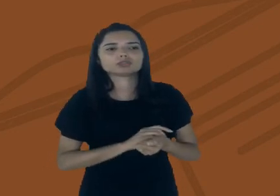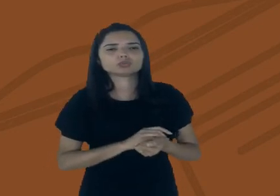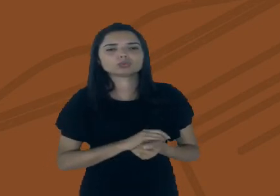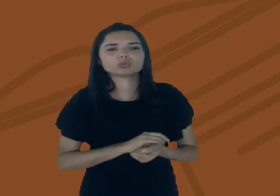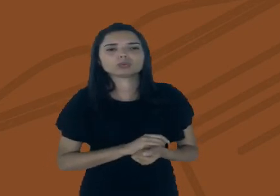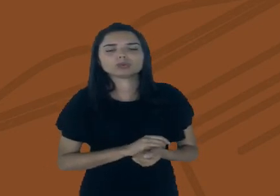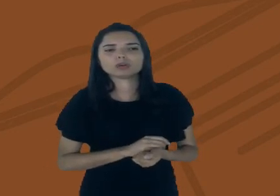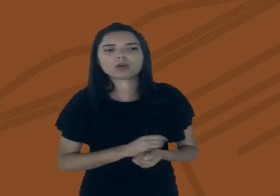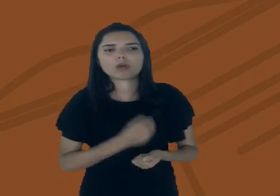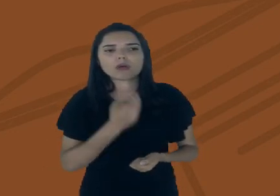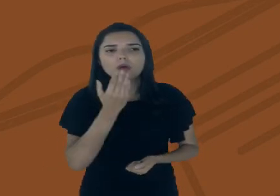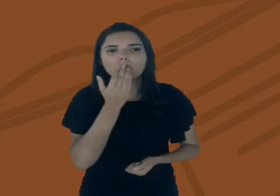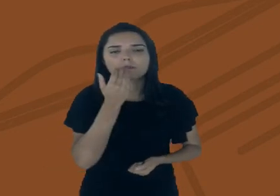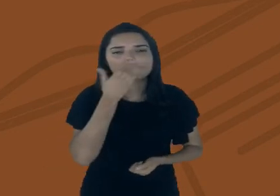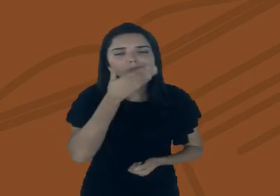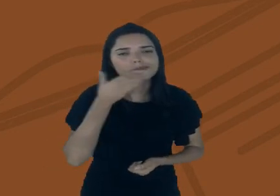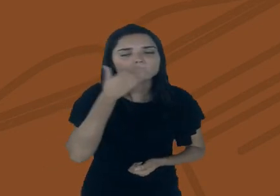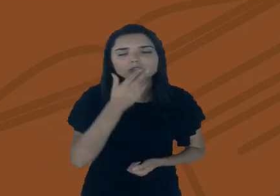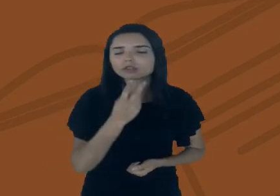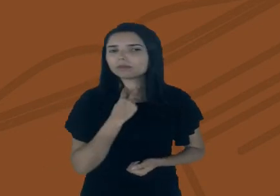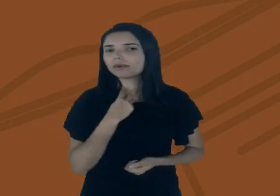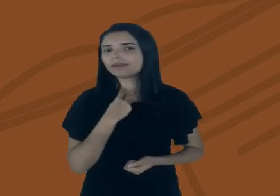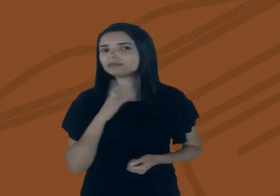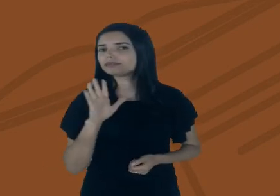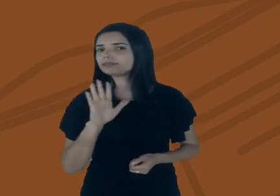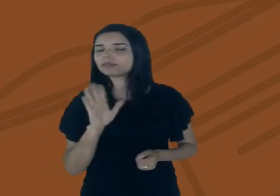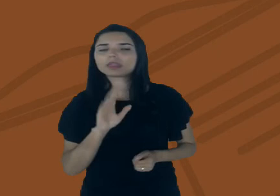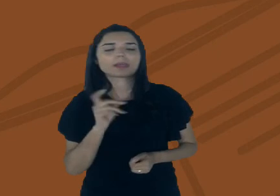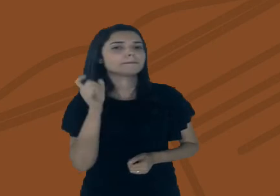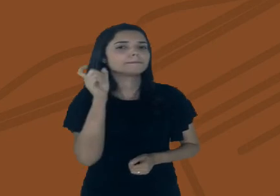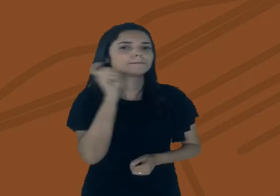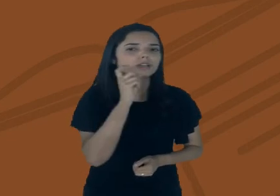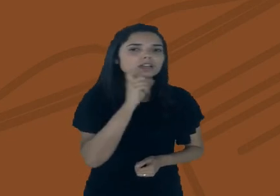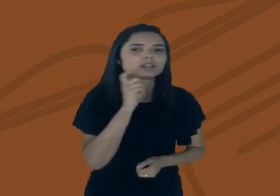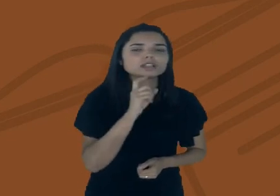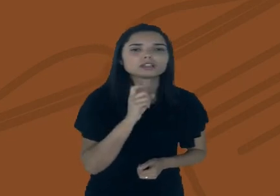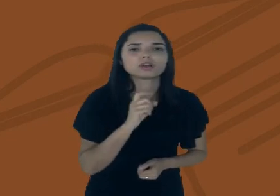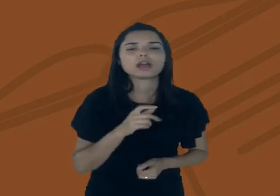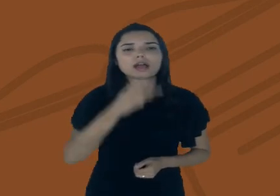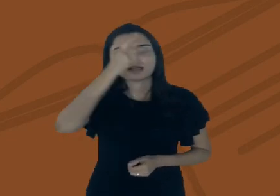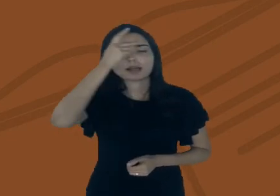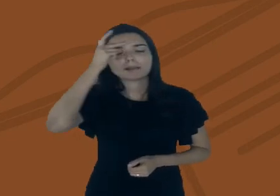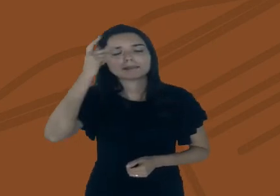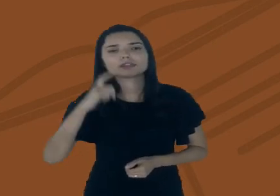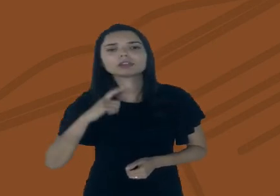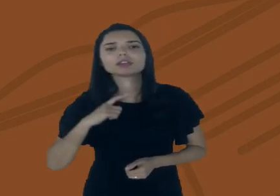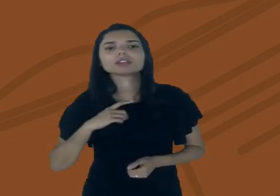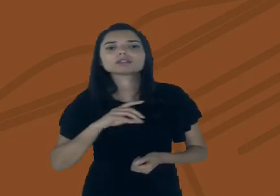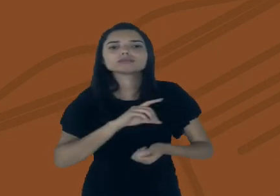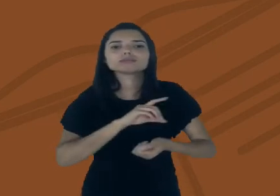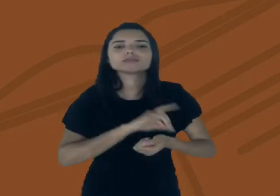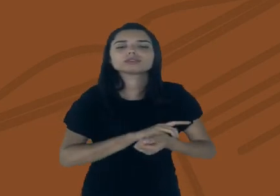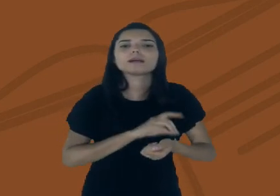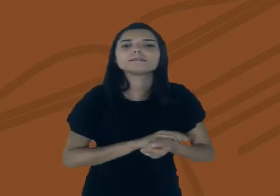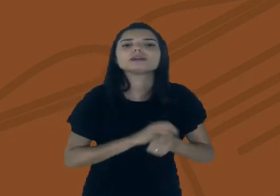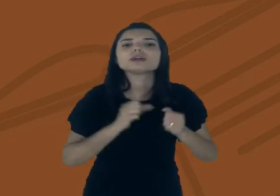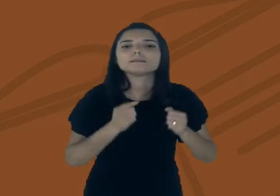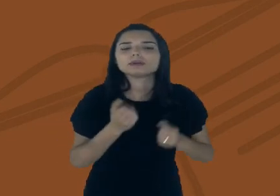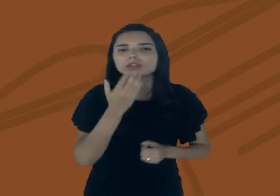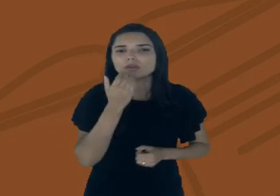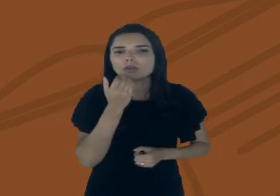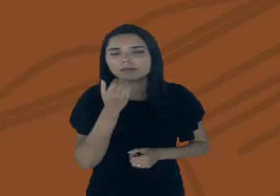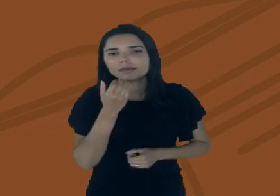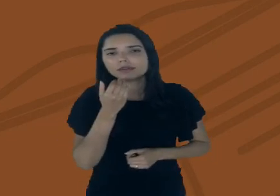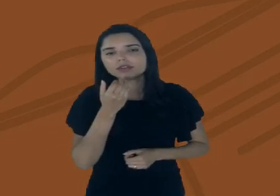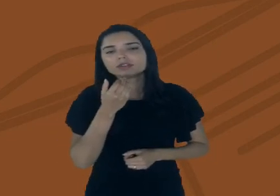mito, certo? Porque os doces podem sim ser consumidos por diabéticos, só que em pequenas porções e em momentos